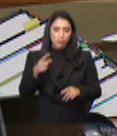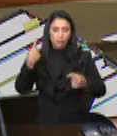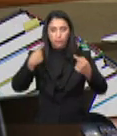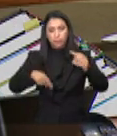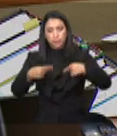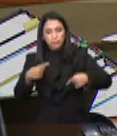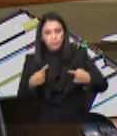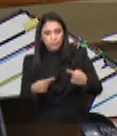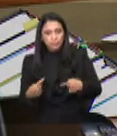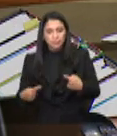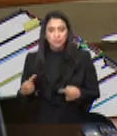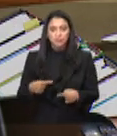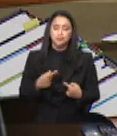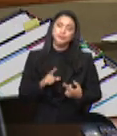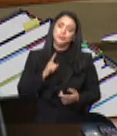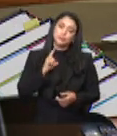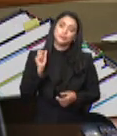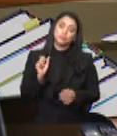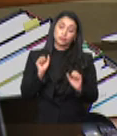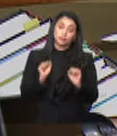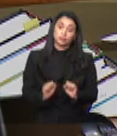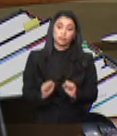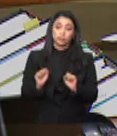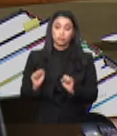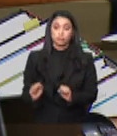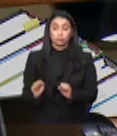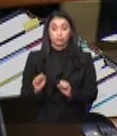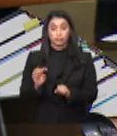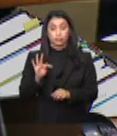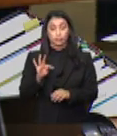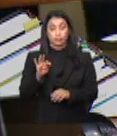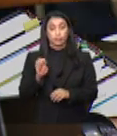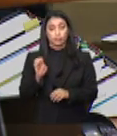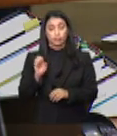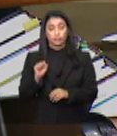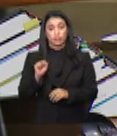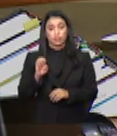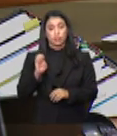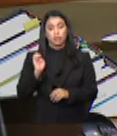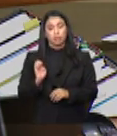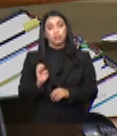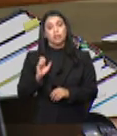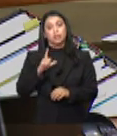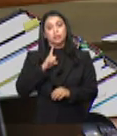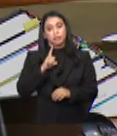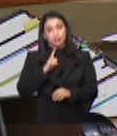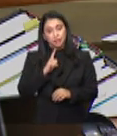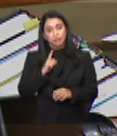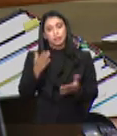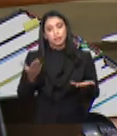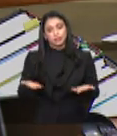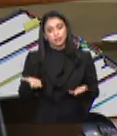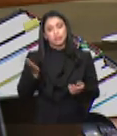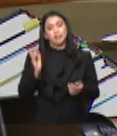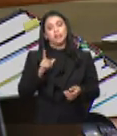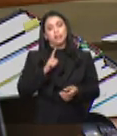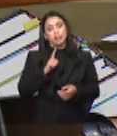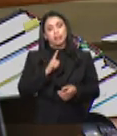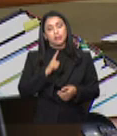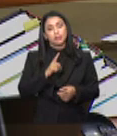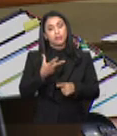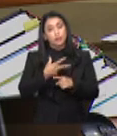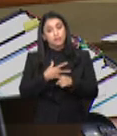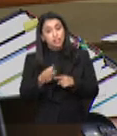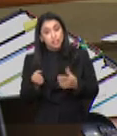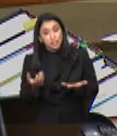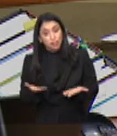debatida esta possibilidade e a tese sobre a fixação da tese restou vencedora.